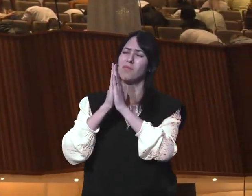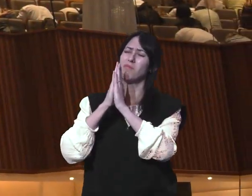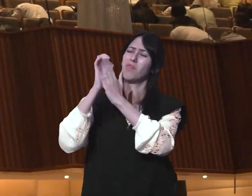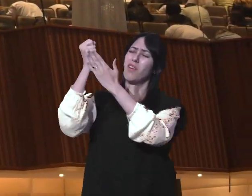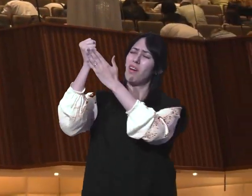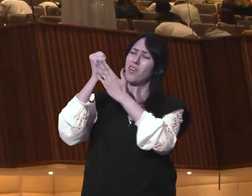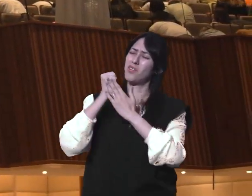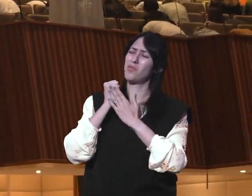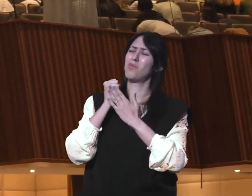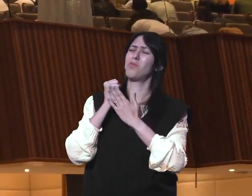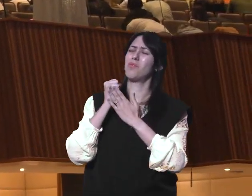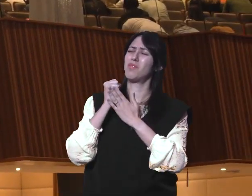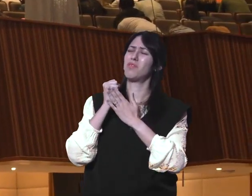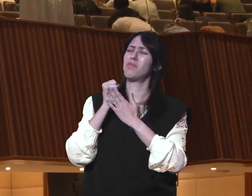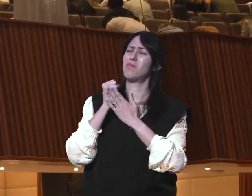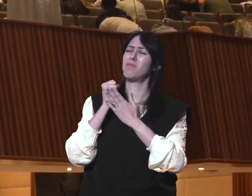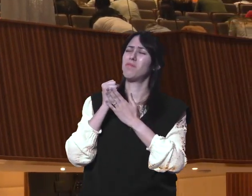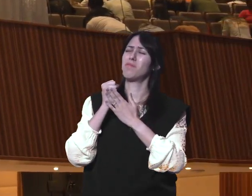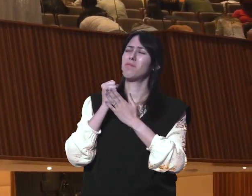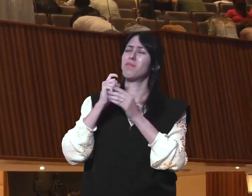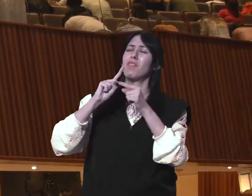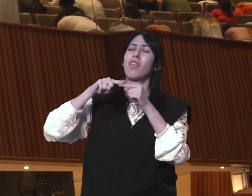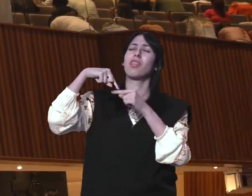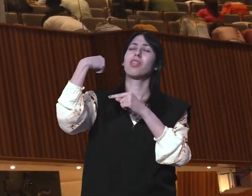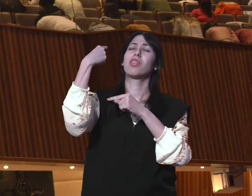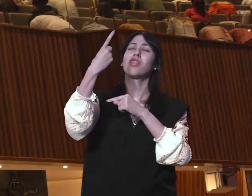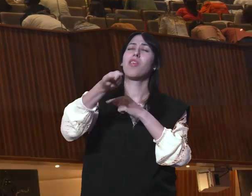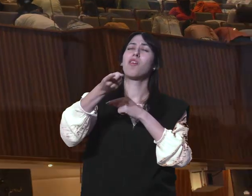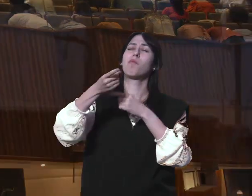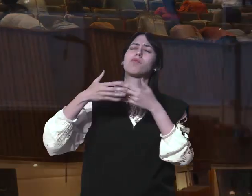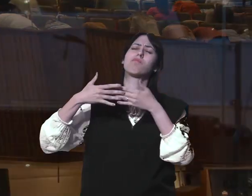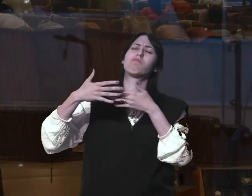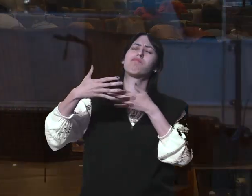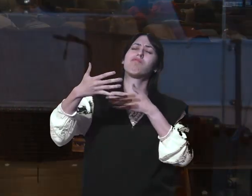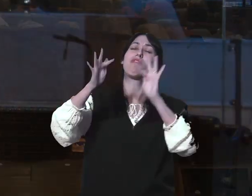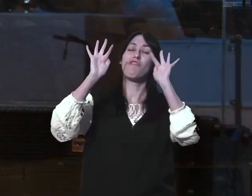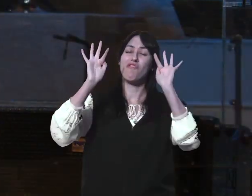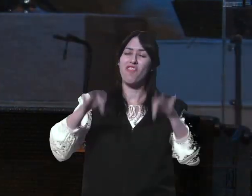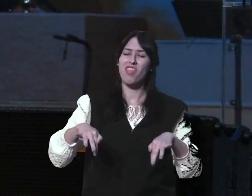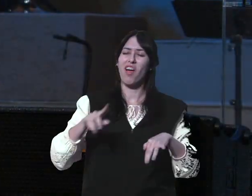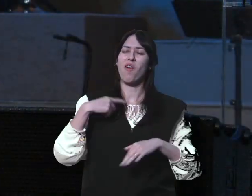no final de tudo dizer: valeu a pena,